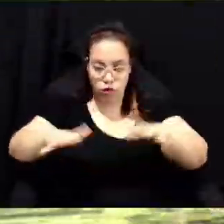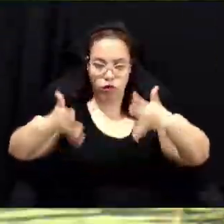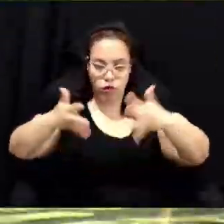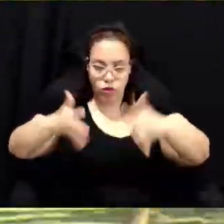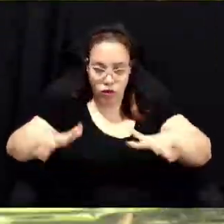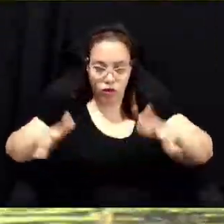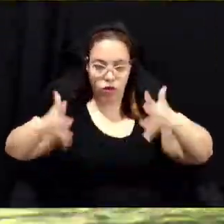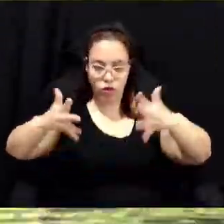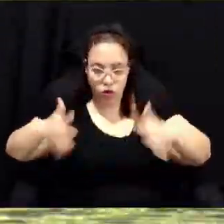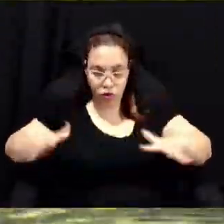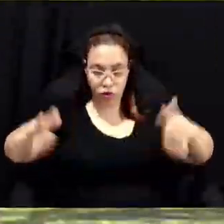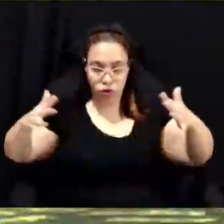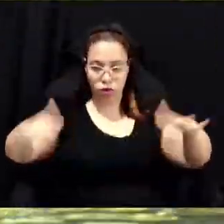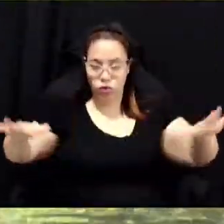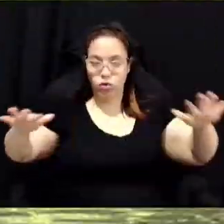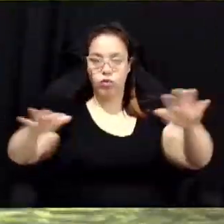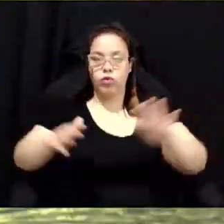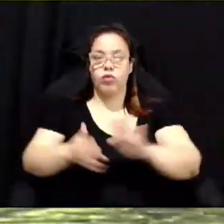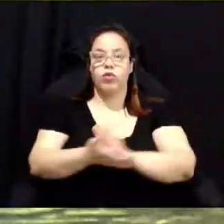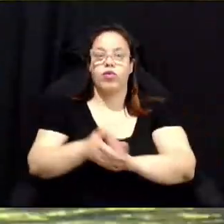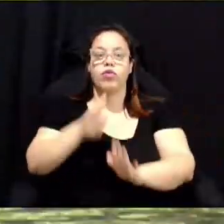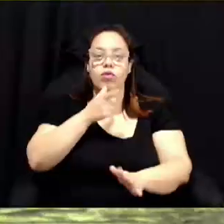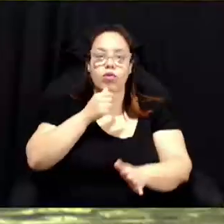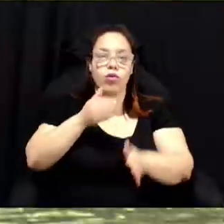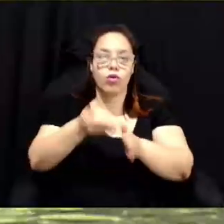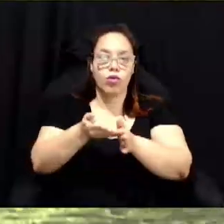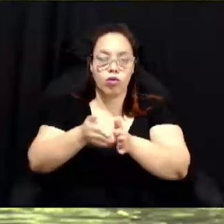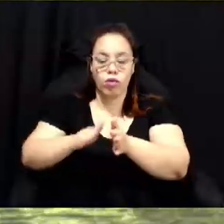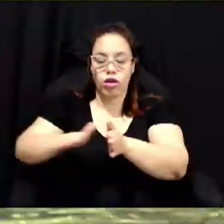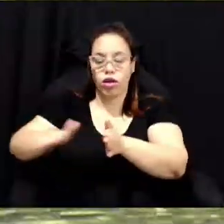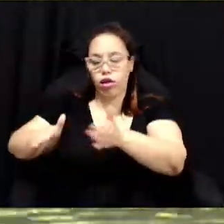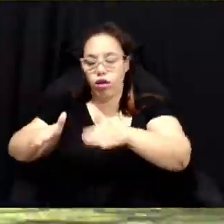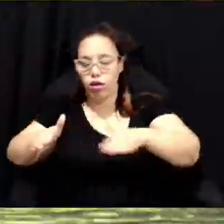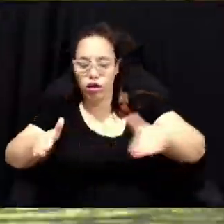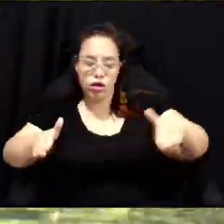mar, as correntezas do rio puxam para as laterais. Então toda essa